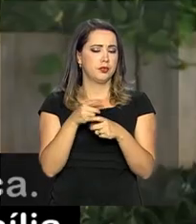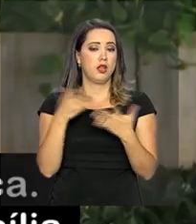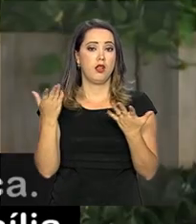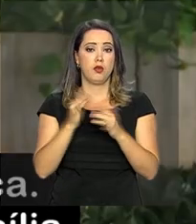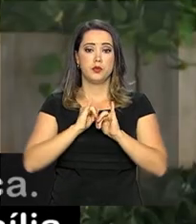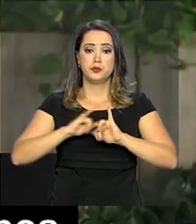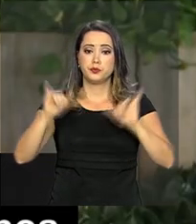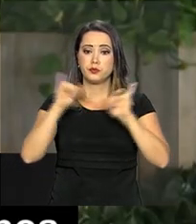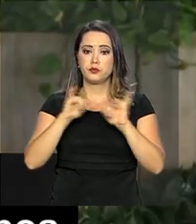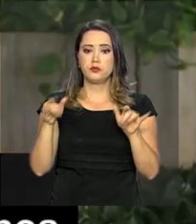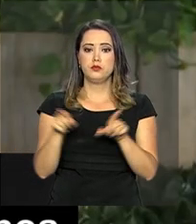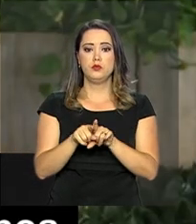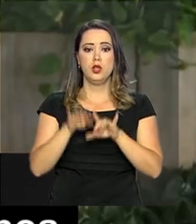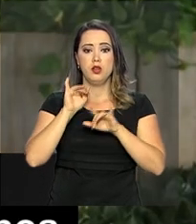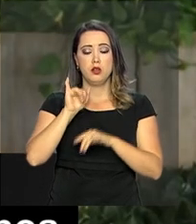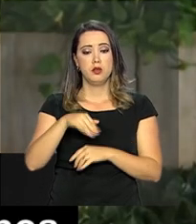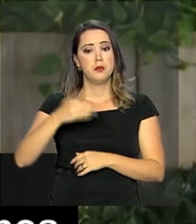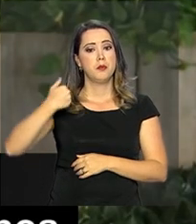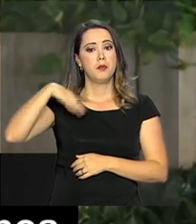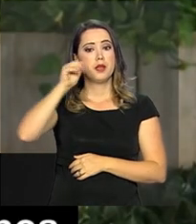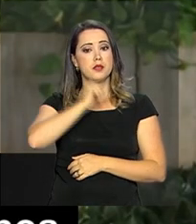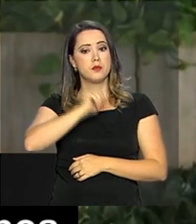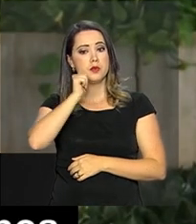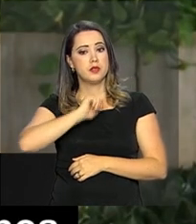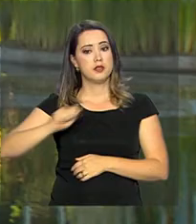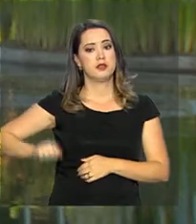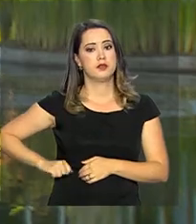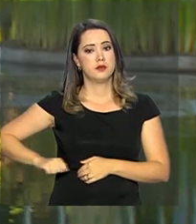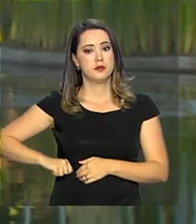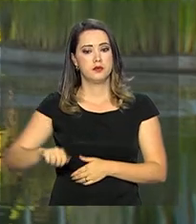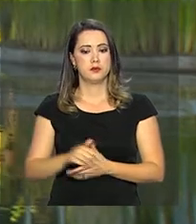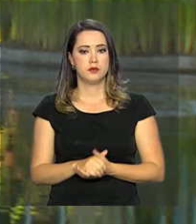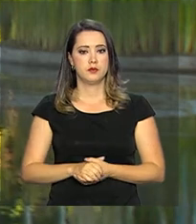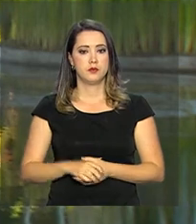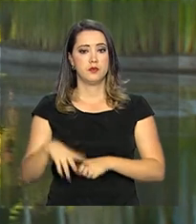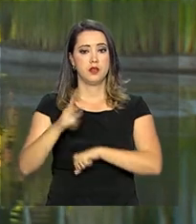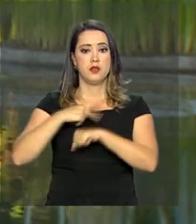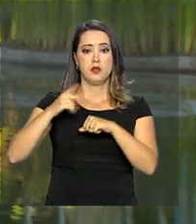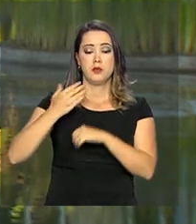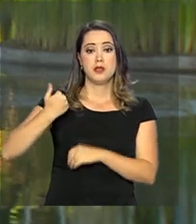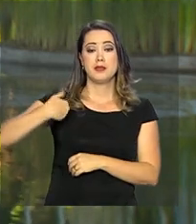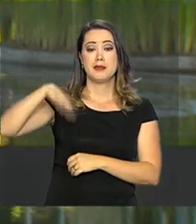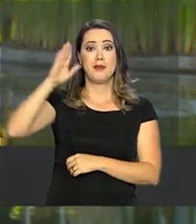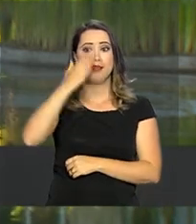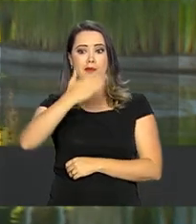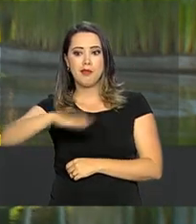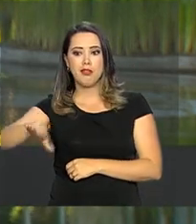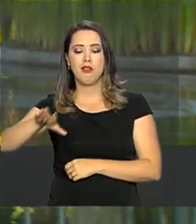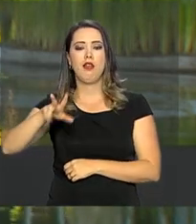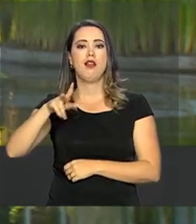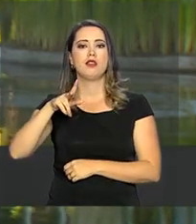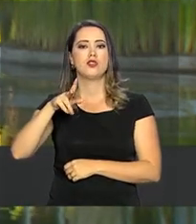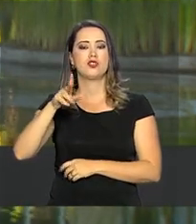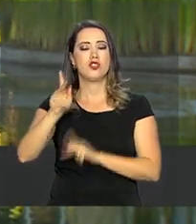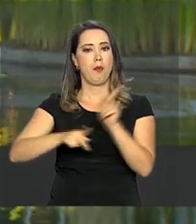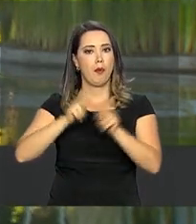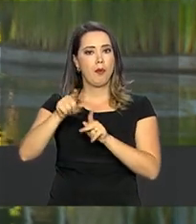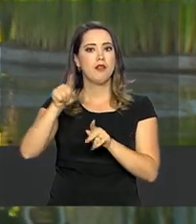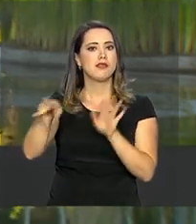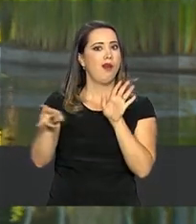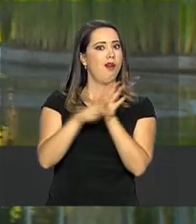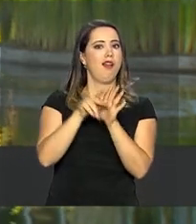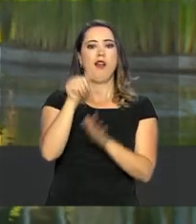de lançar nas redes sociais da campanha mais mulheres diplomatas em um país em que mais a metade da população é formada por mulheres